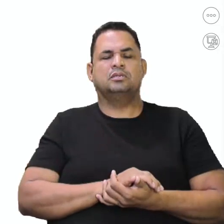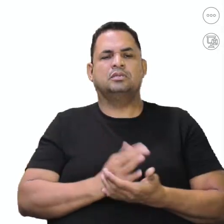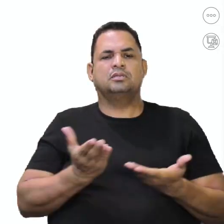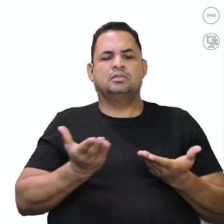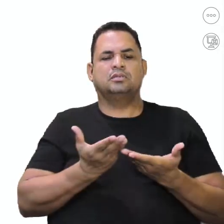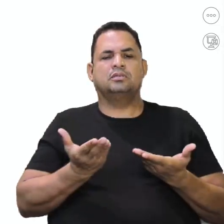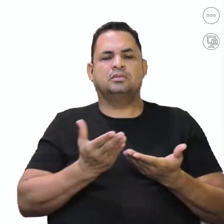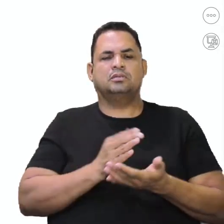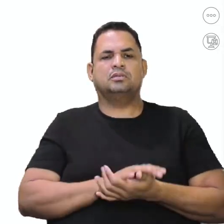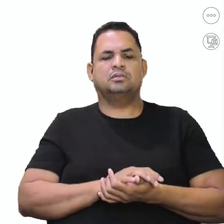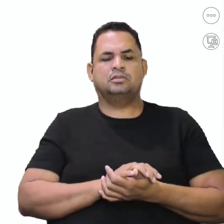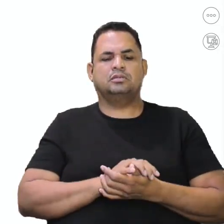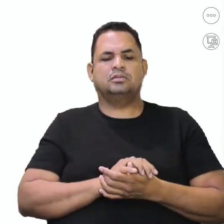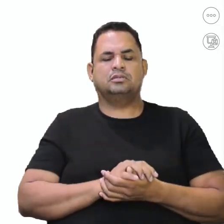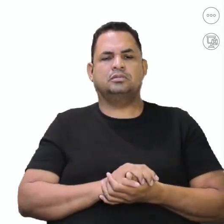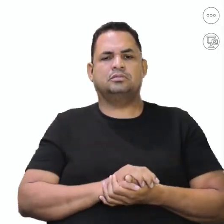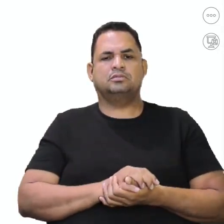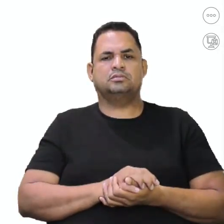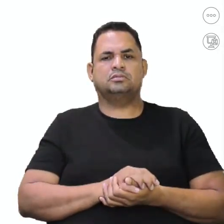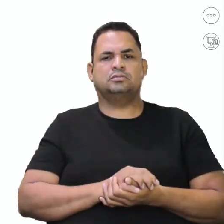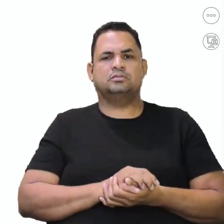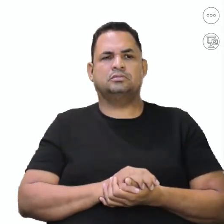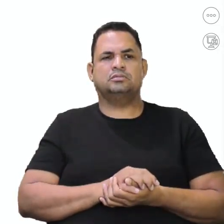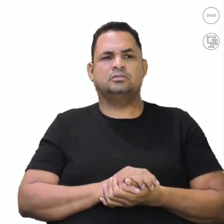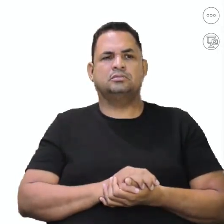Não, agora é o momento da nossa